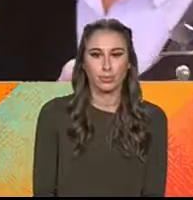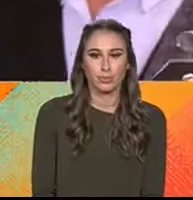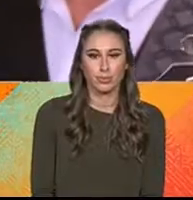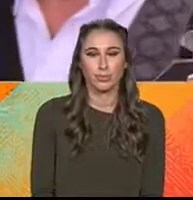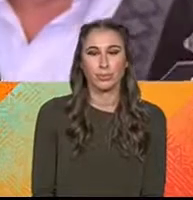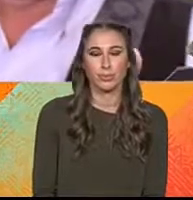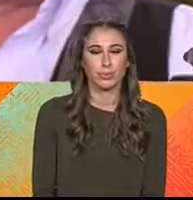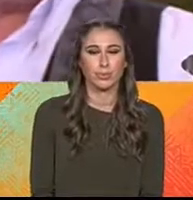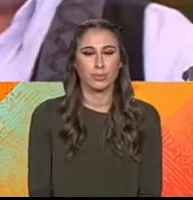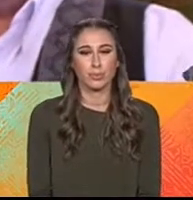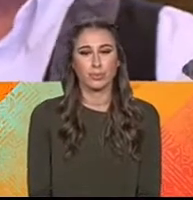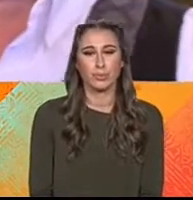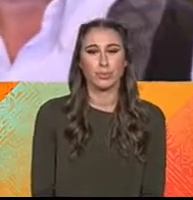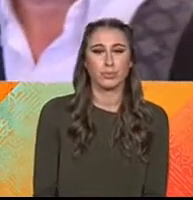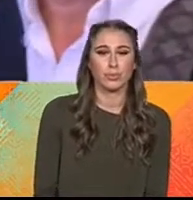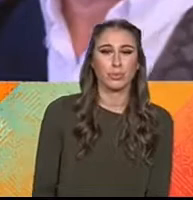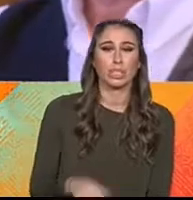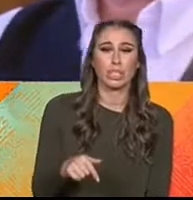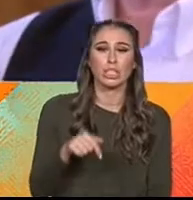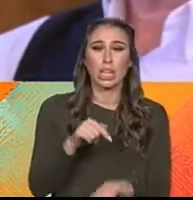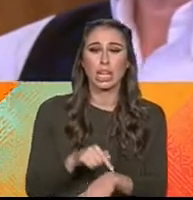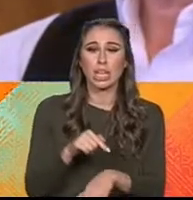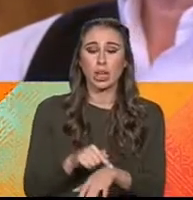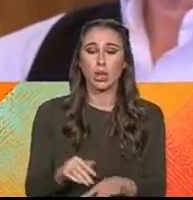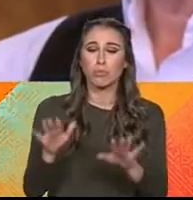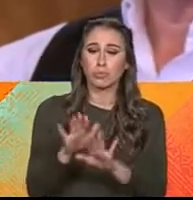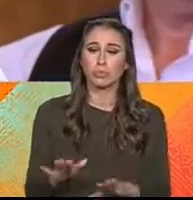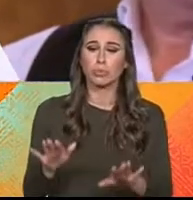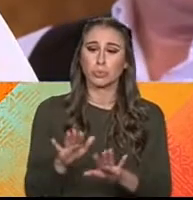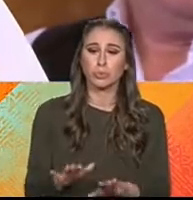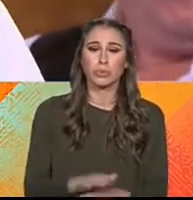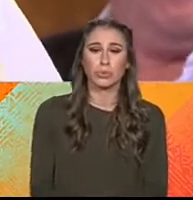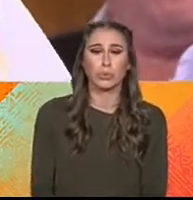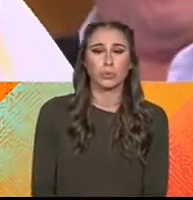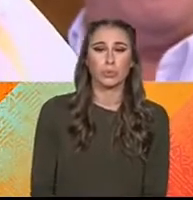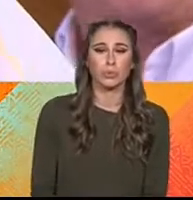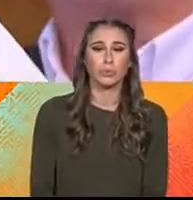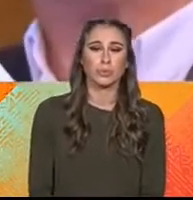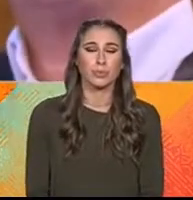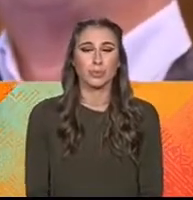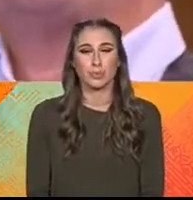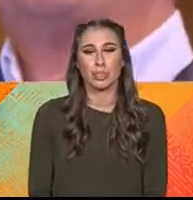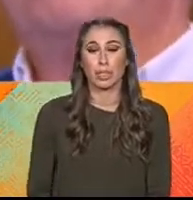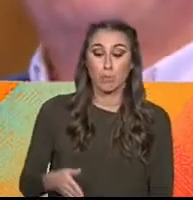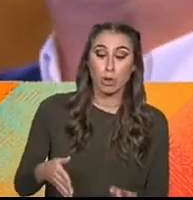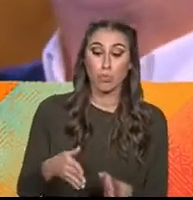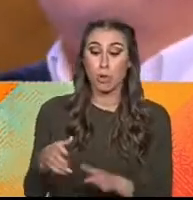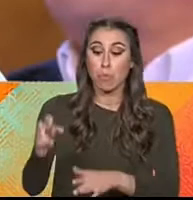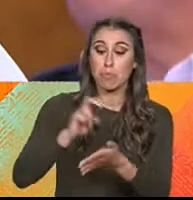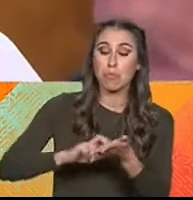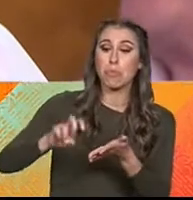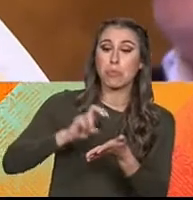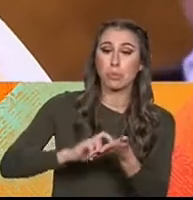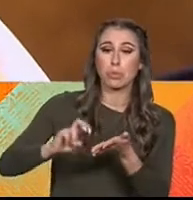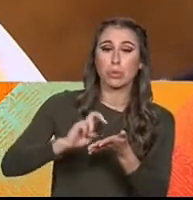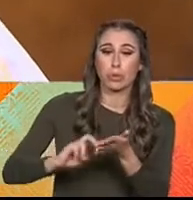Já me deu lá o furano, está na hora de abalar. Será boca caminhando, tanto caminho para andar. O